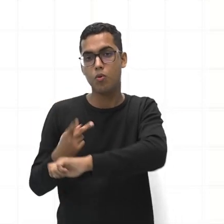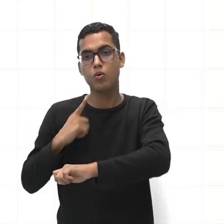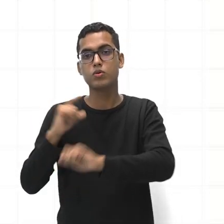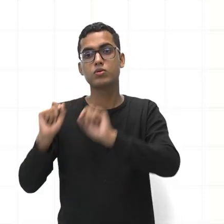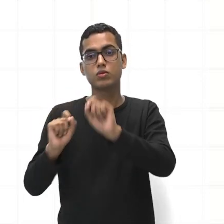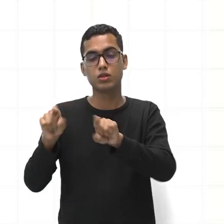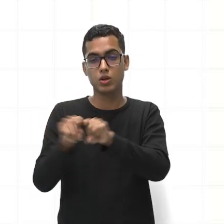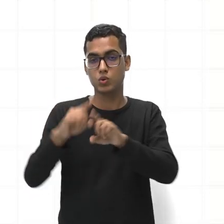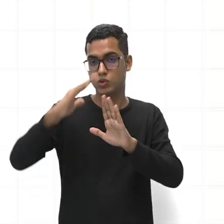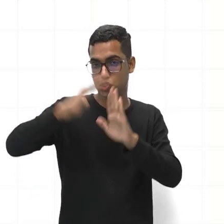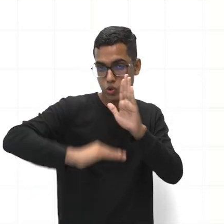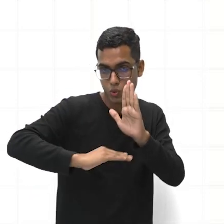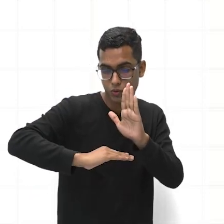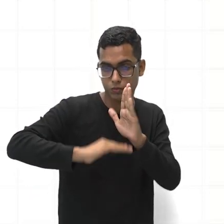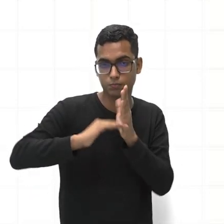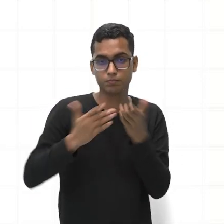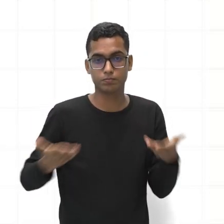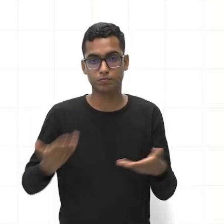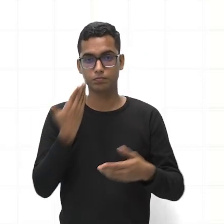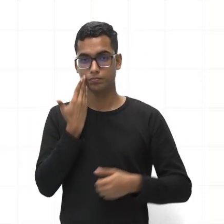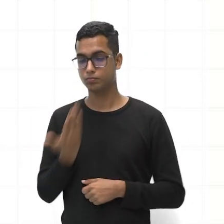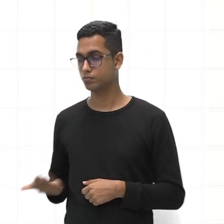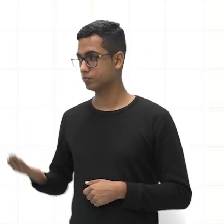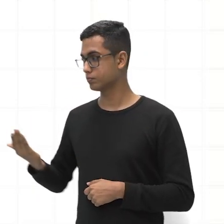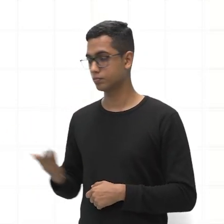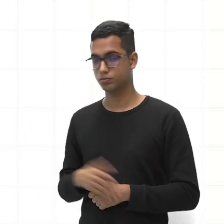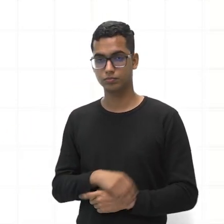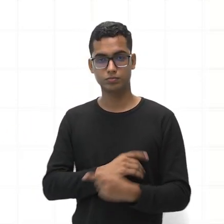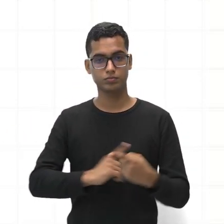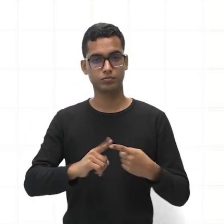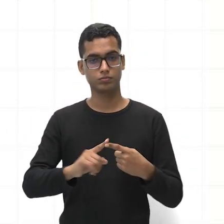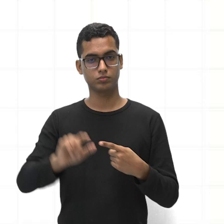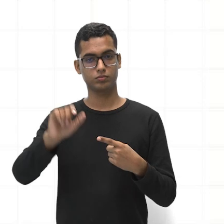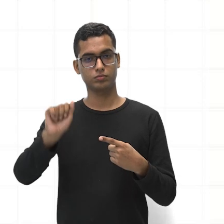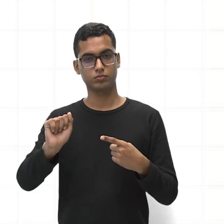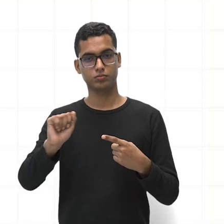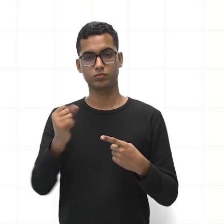R$ 825. Letra B, R$